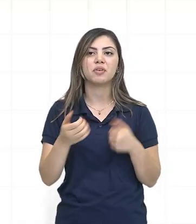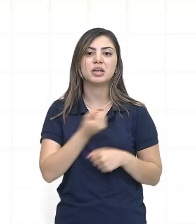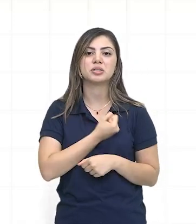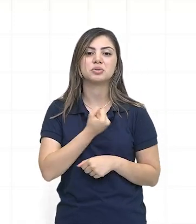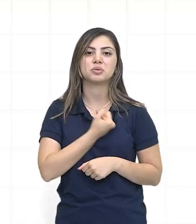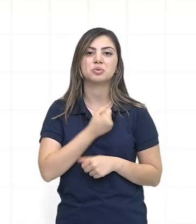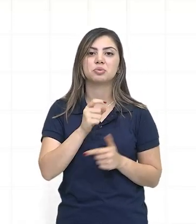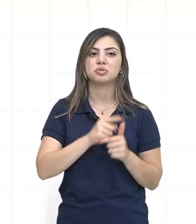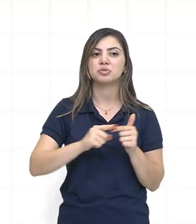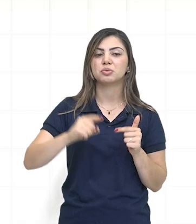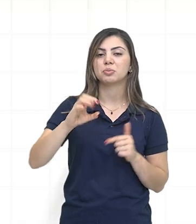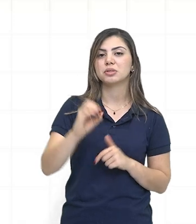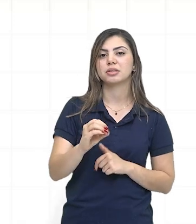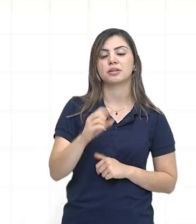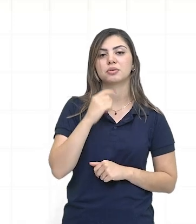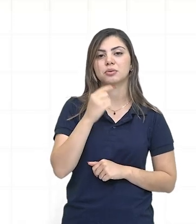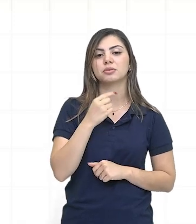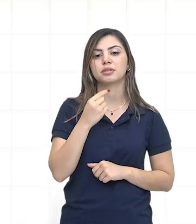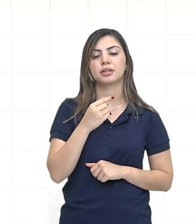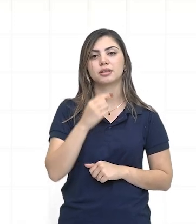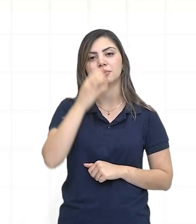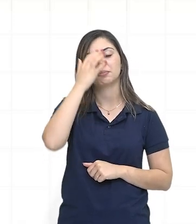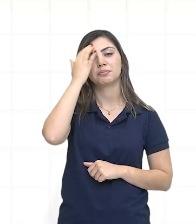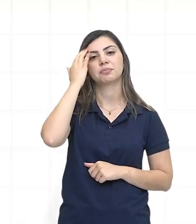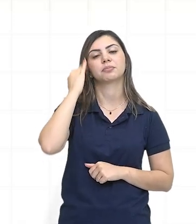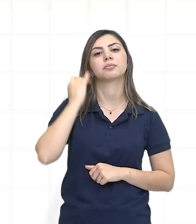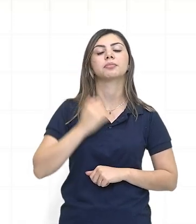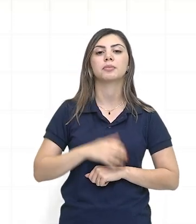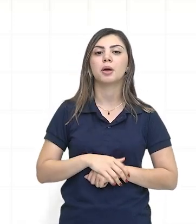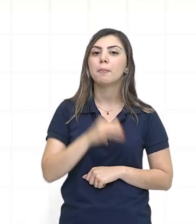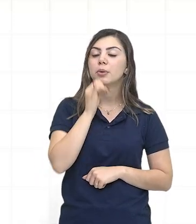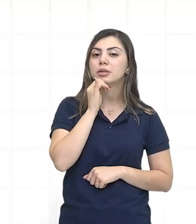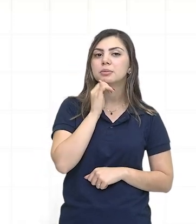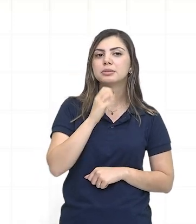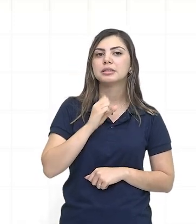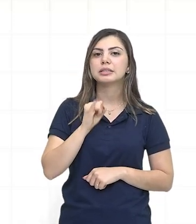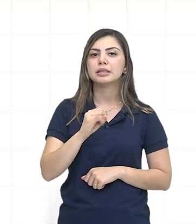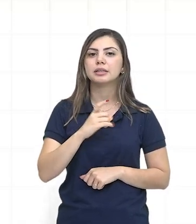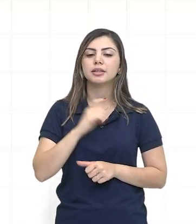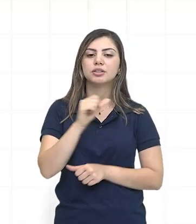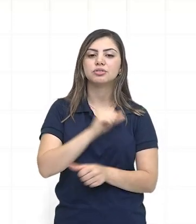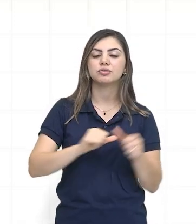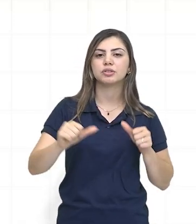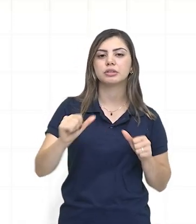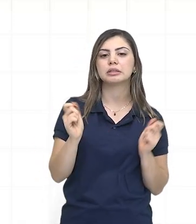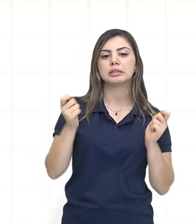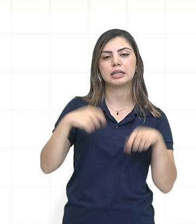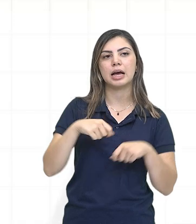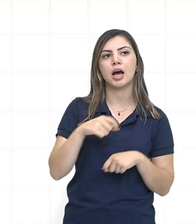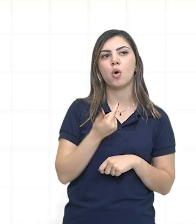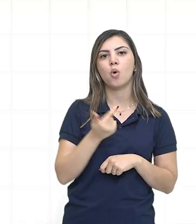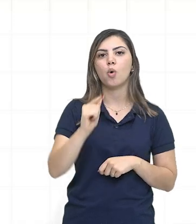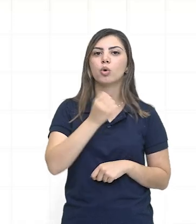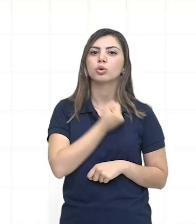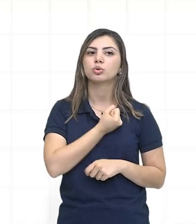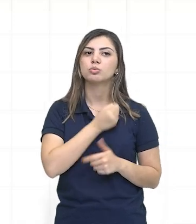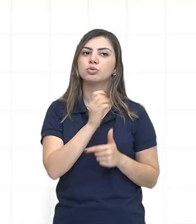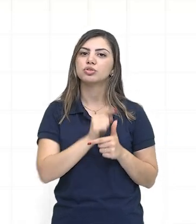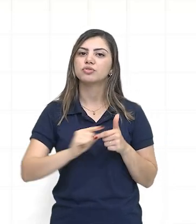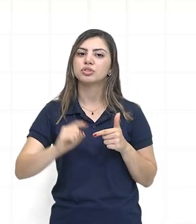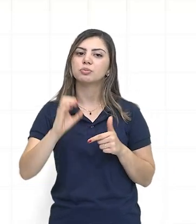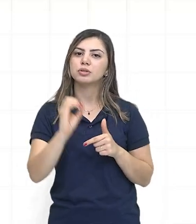número por 0. O contrário acontece. Do 0, a gente consegue dividir por outro número que vai dar